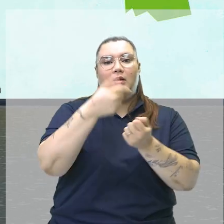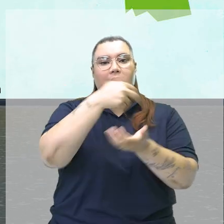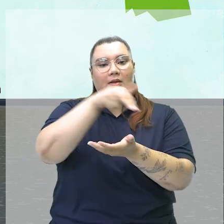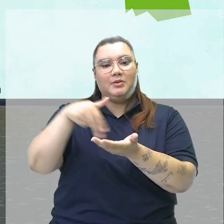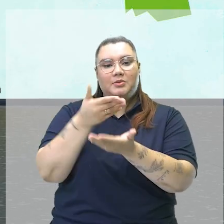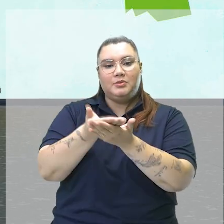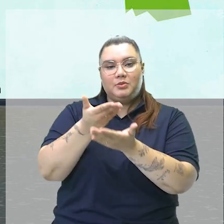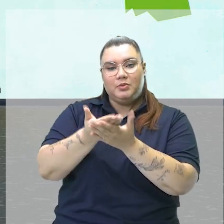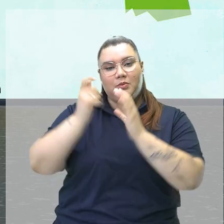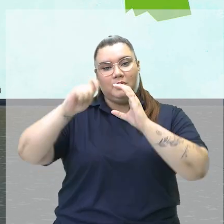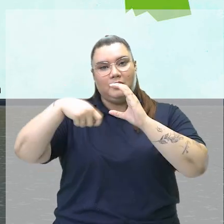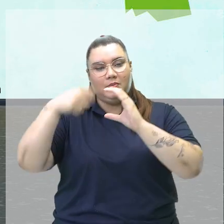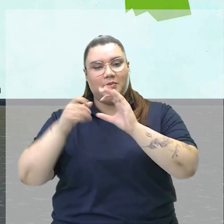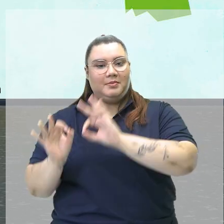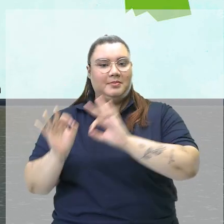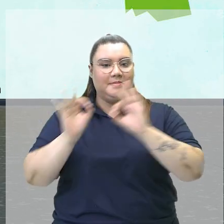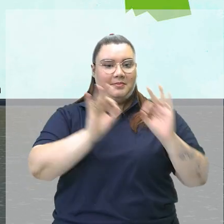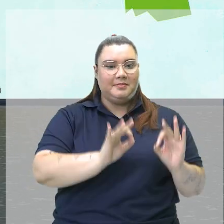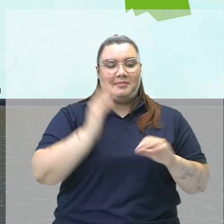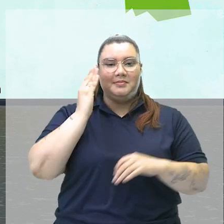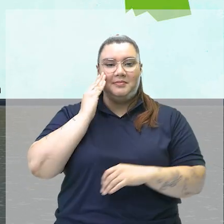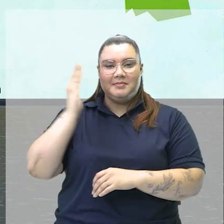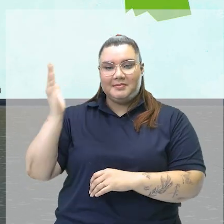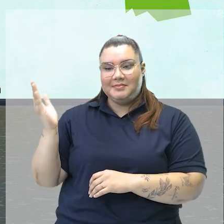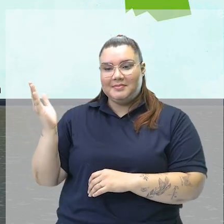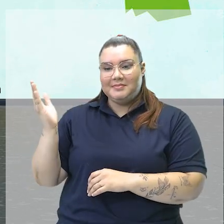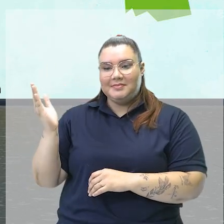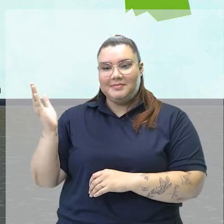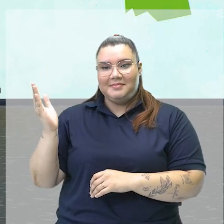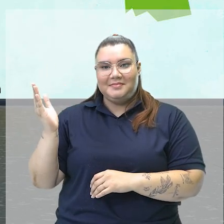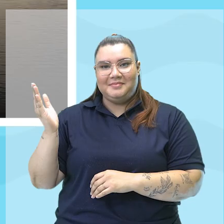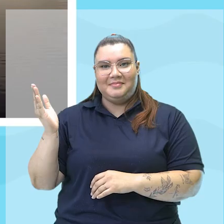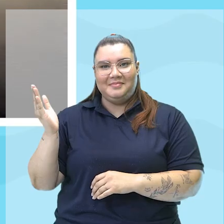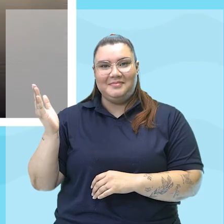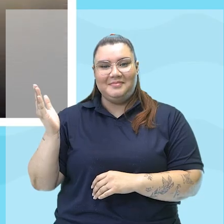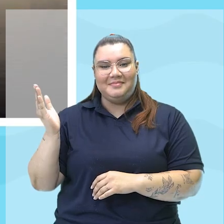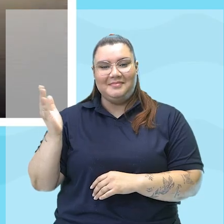estudamos nessa aula através do vídeo. É com vocês, vejam aí.